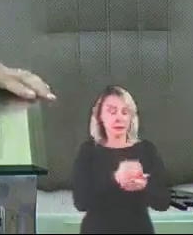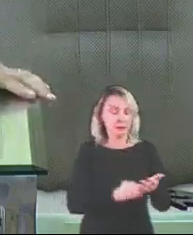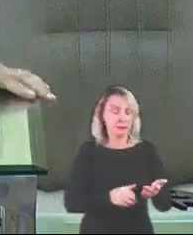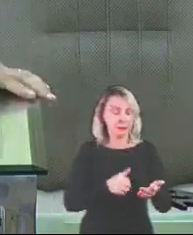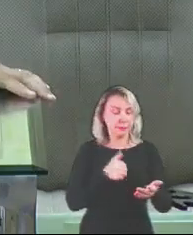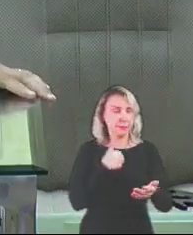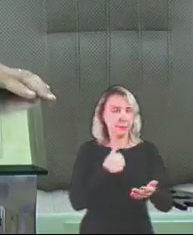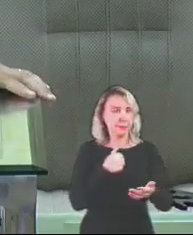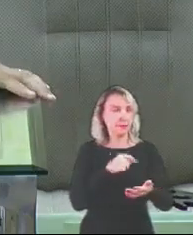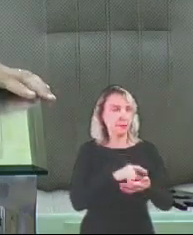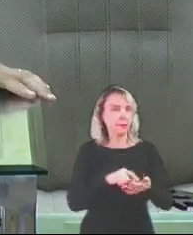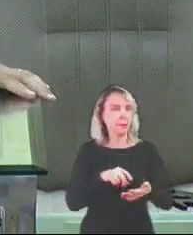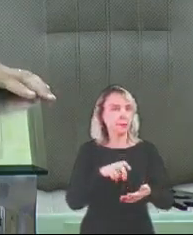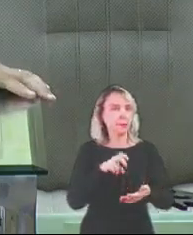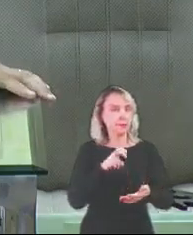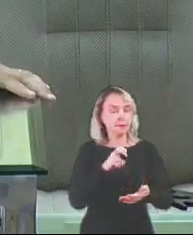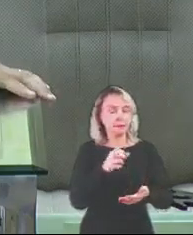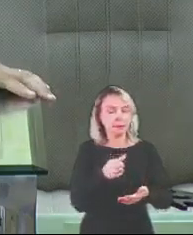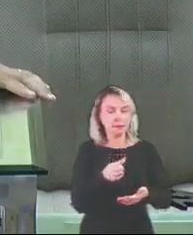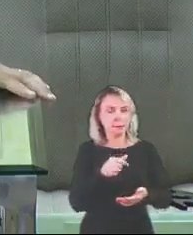7.